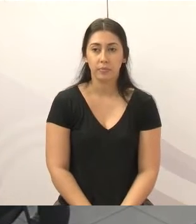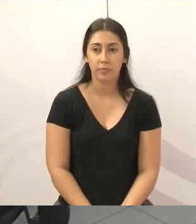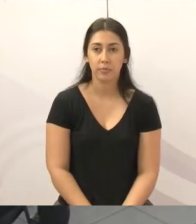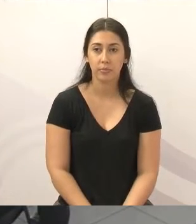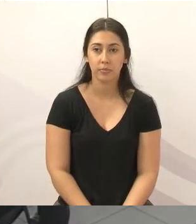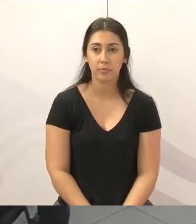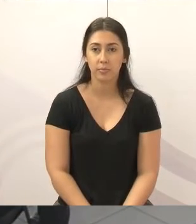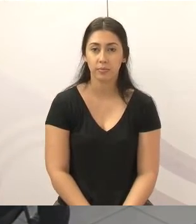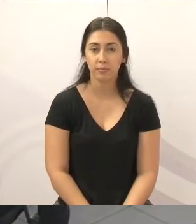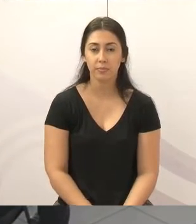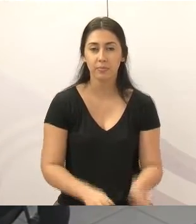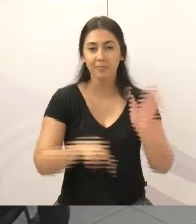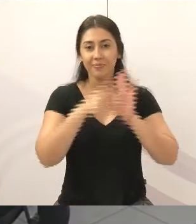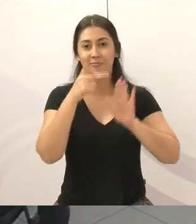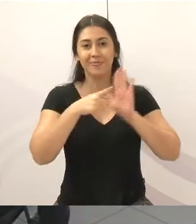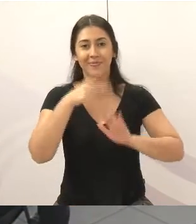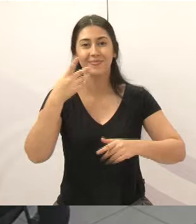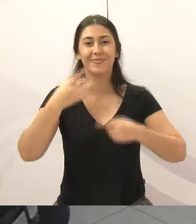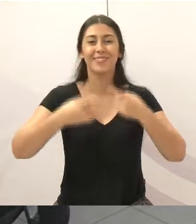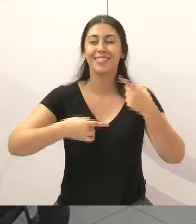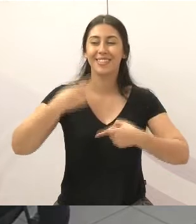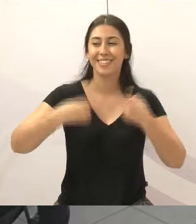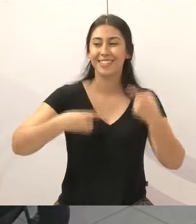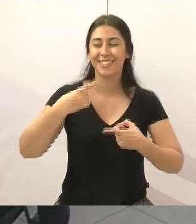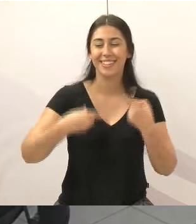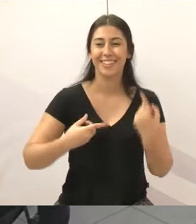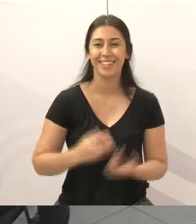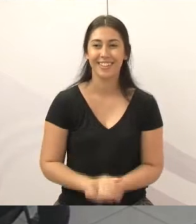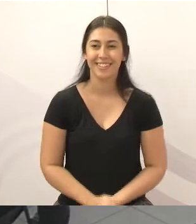O projeto continua em discussão.